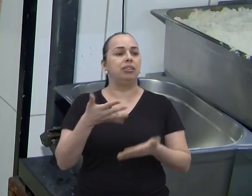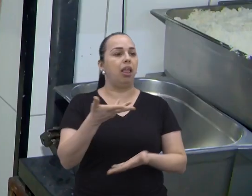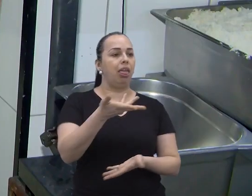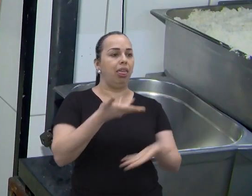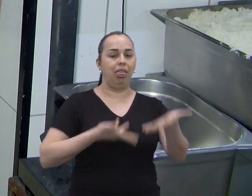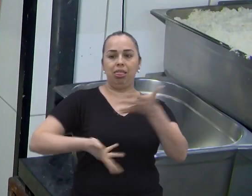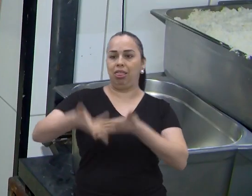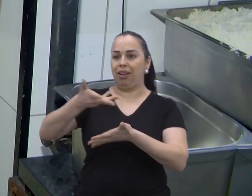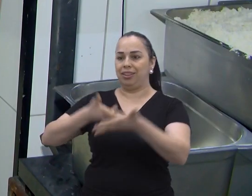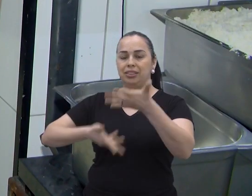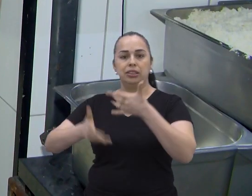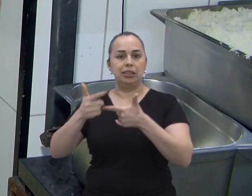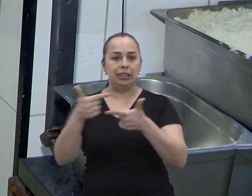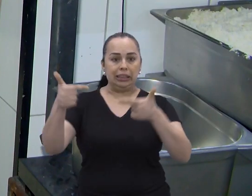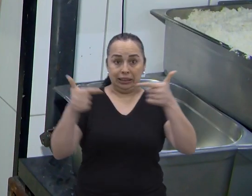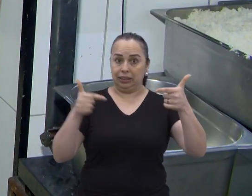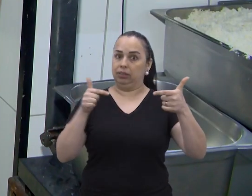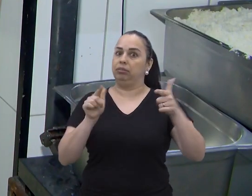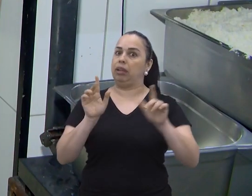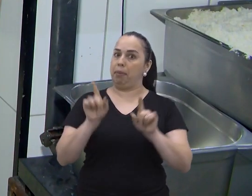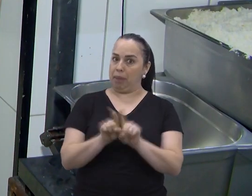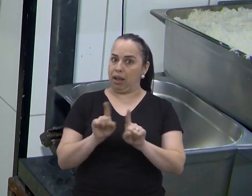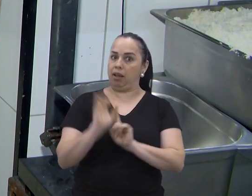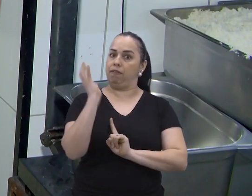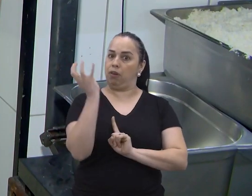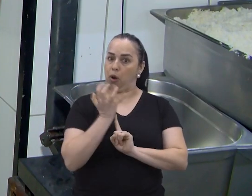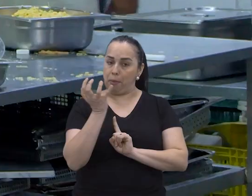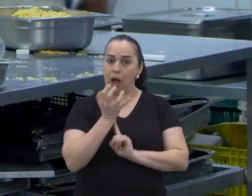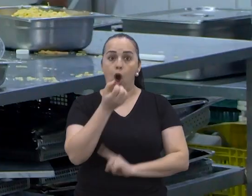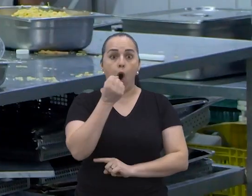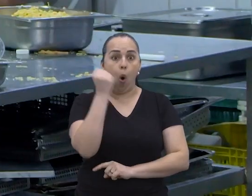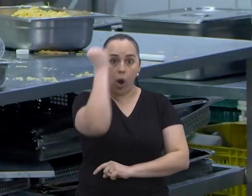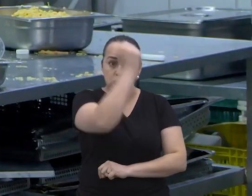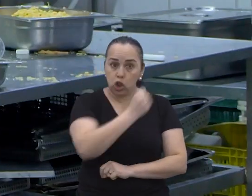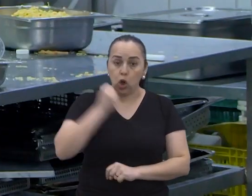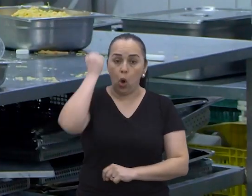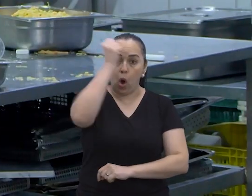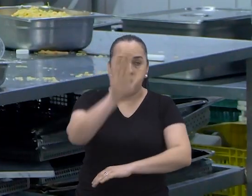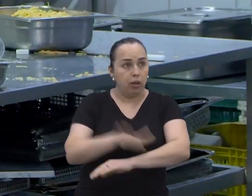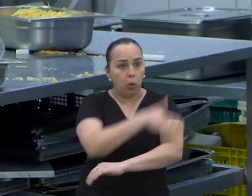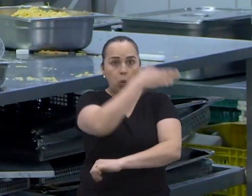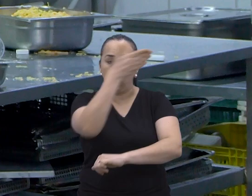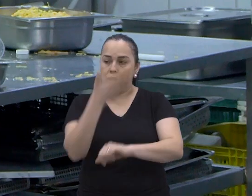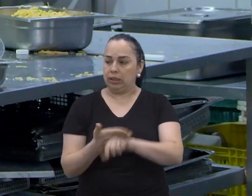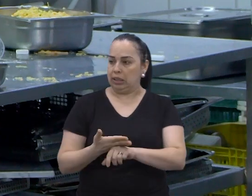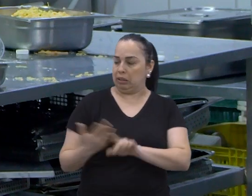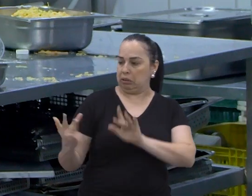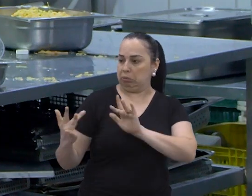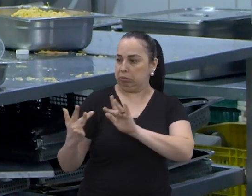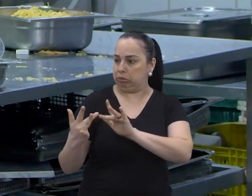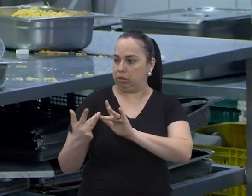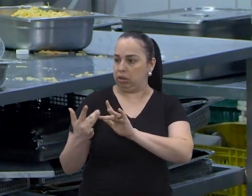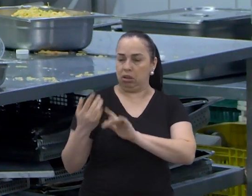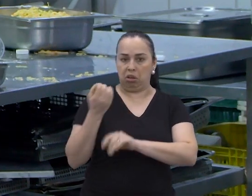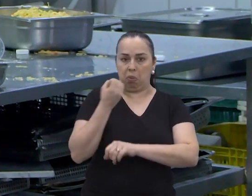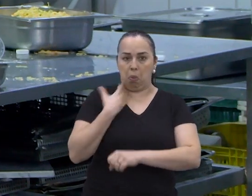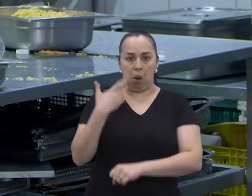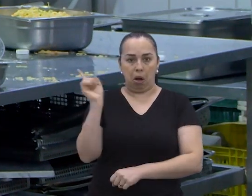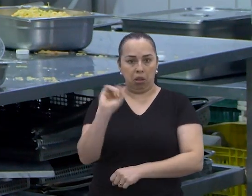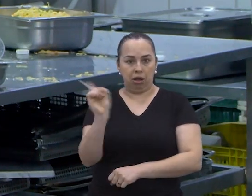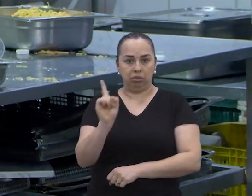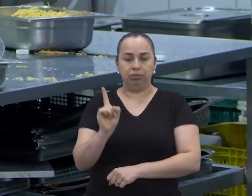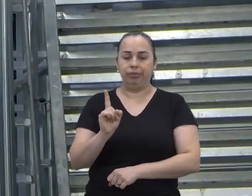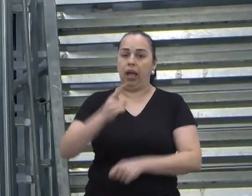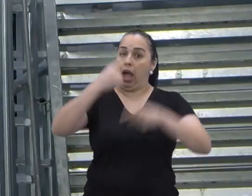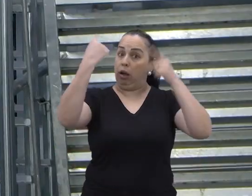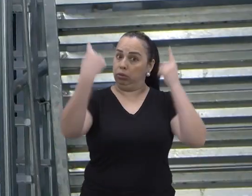trabalhar. O clima entre os colaboradores também conta muito. Passar 8 horas do dia ao lado de pessoas que não se